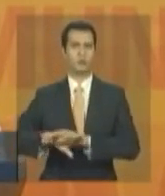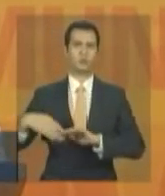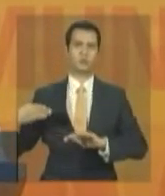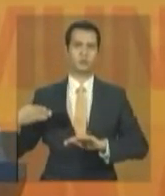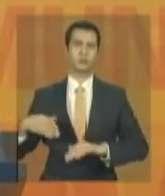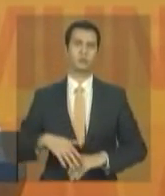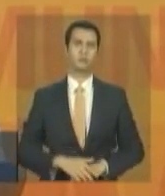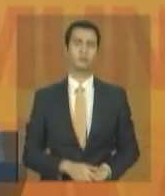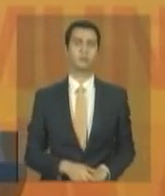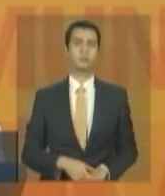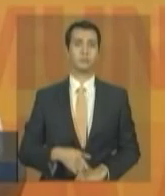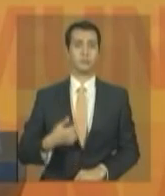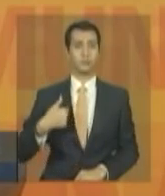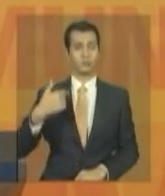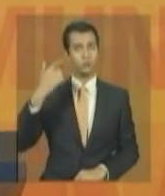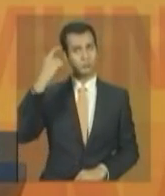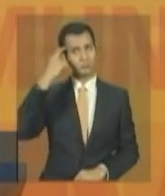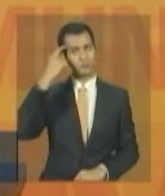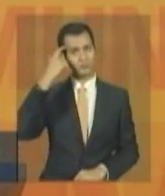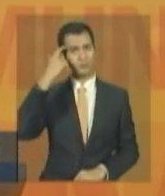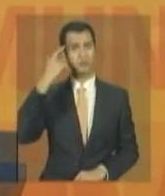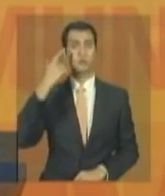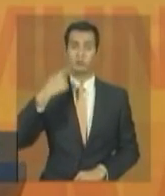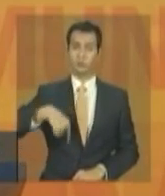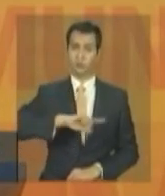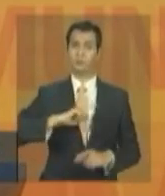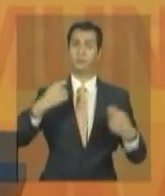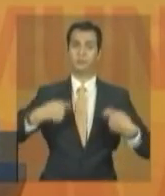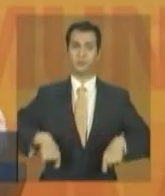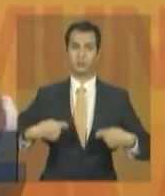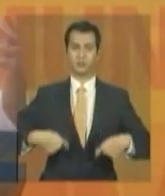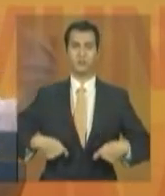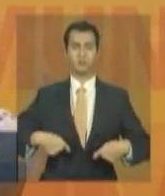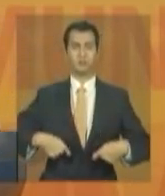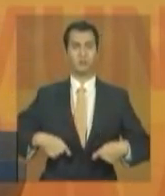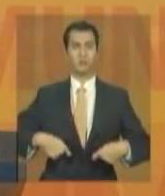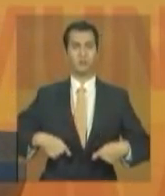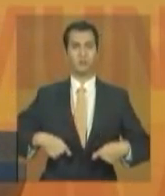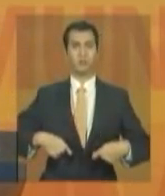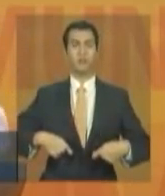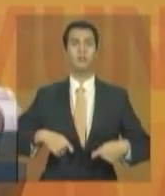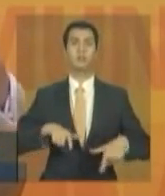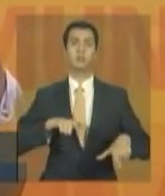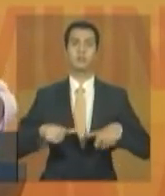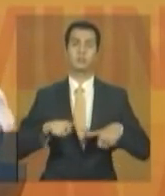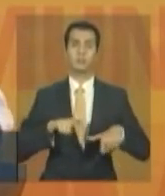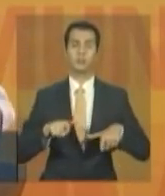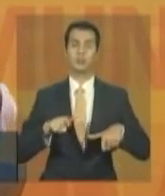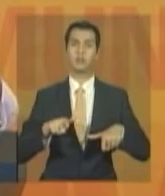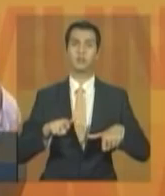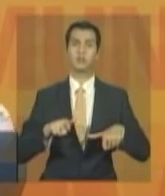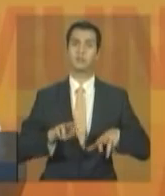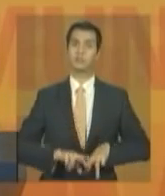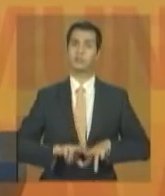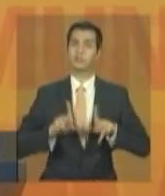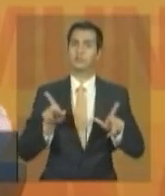que nós vamos ter de tratar de forma diferenciada